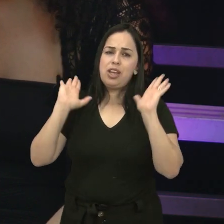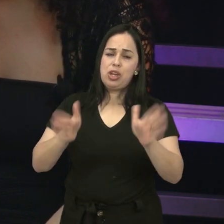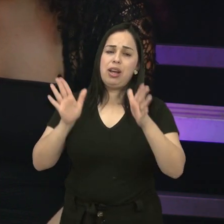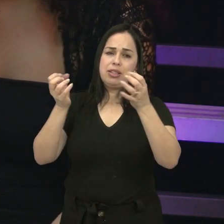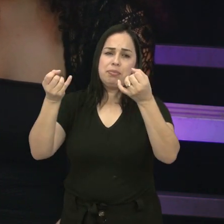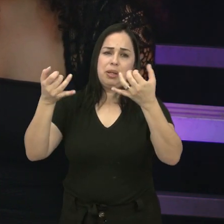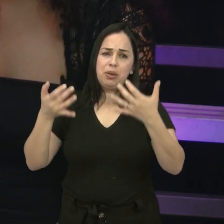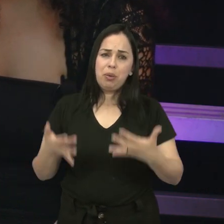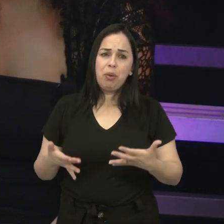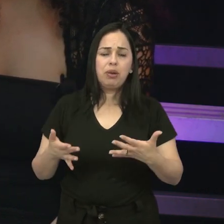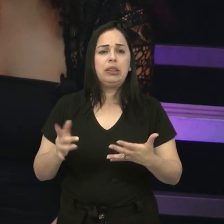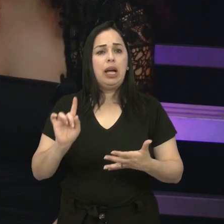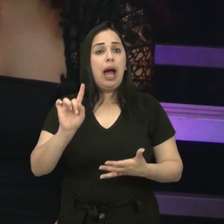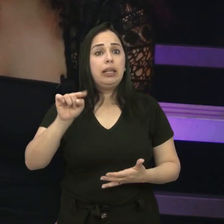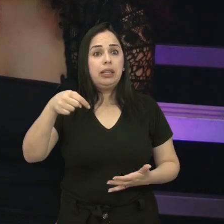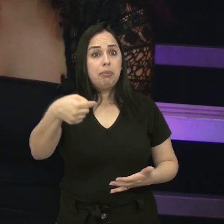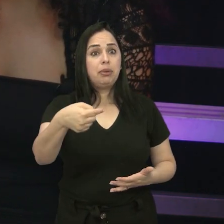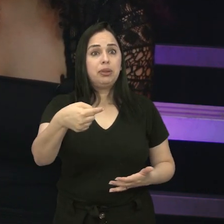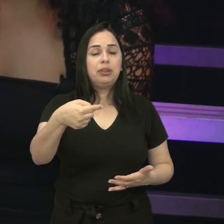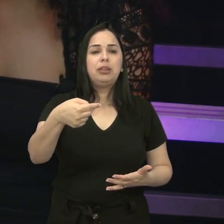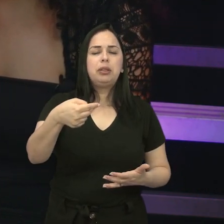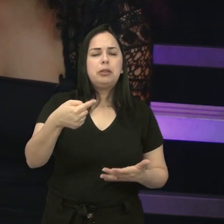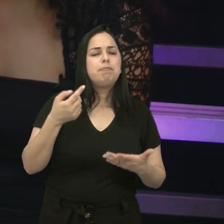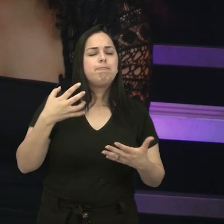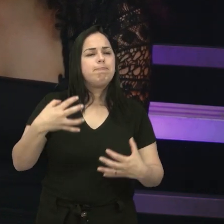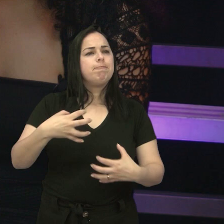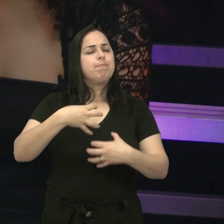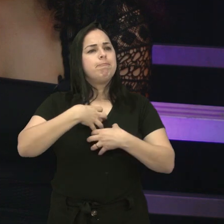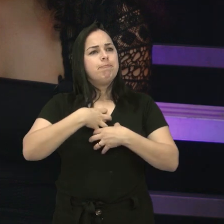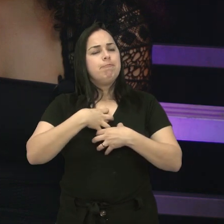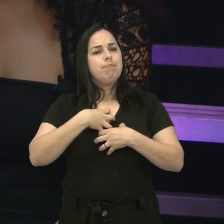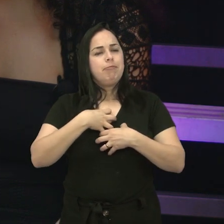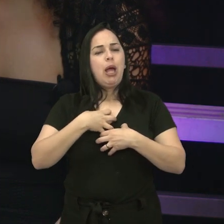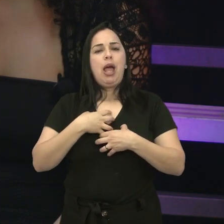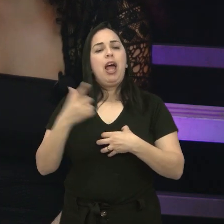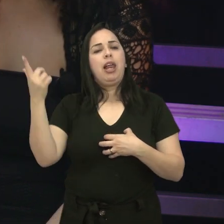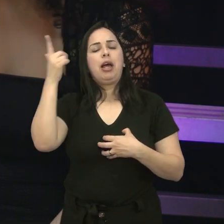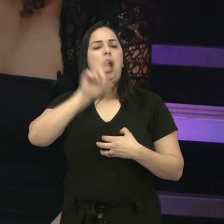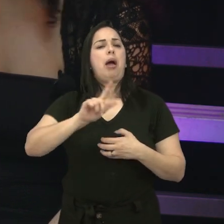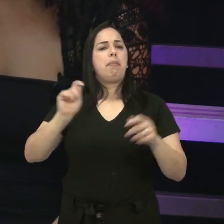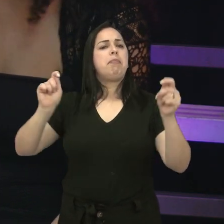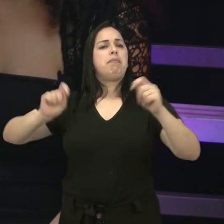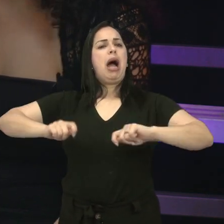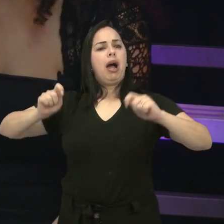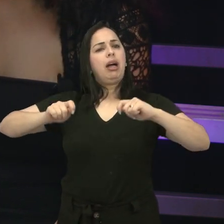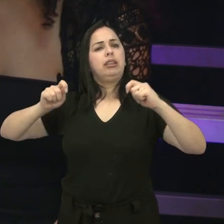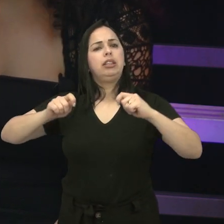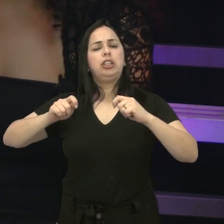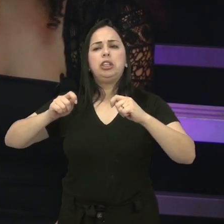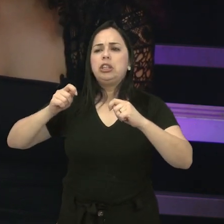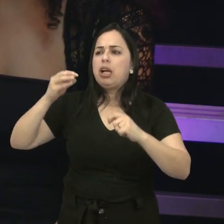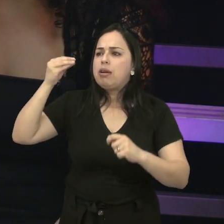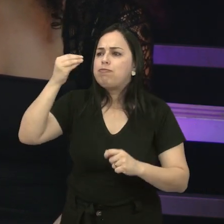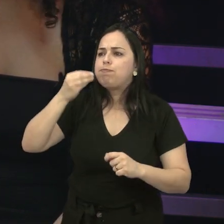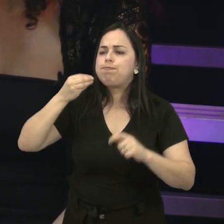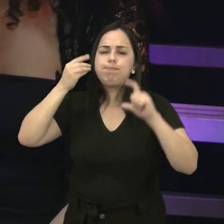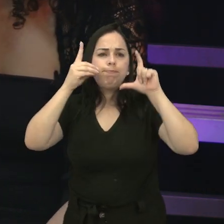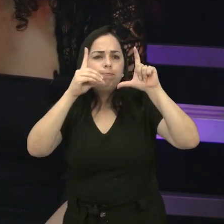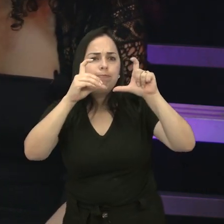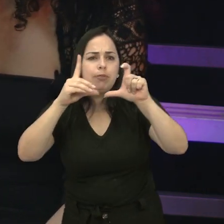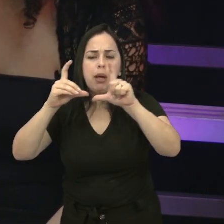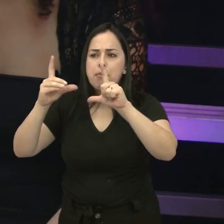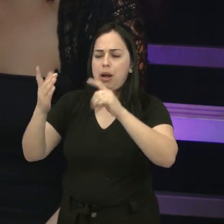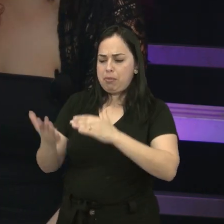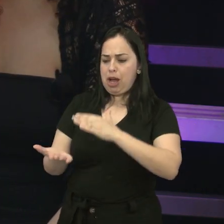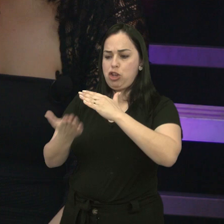se apresentou ali pra ela. E pouco tempo depois ela percebeu que aí tinha um nicho, que dava pra trazer experiências especiais, pra ajudar, inclusive,